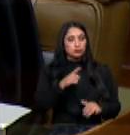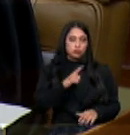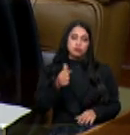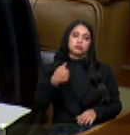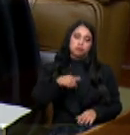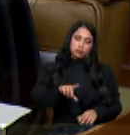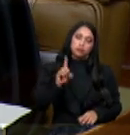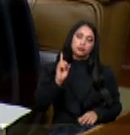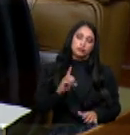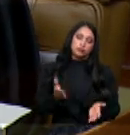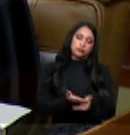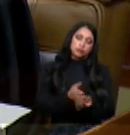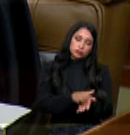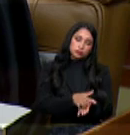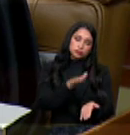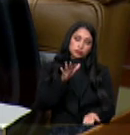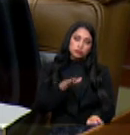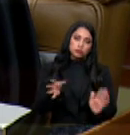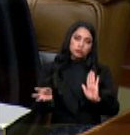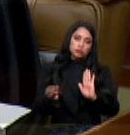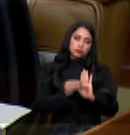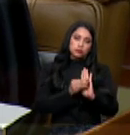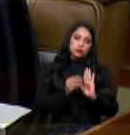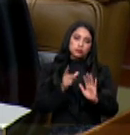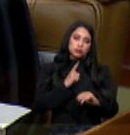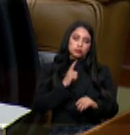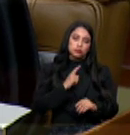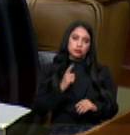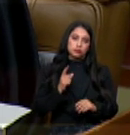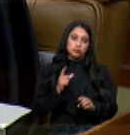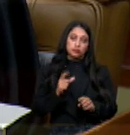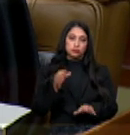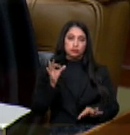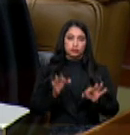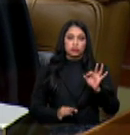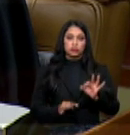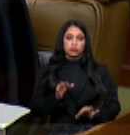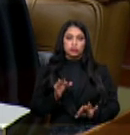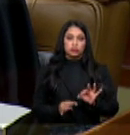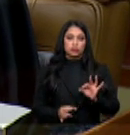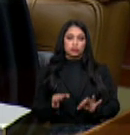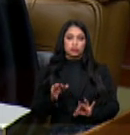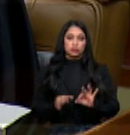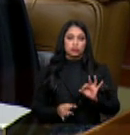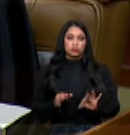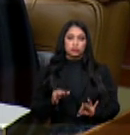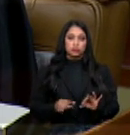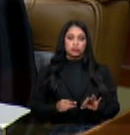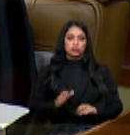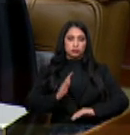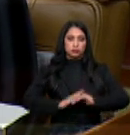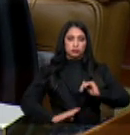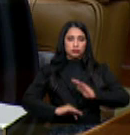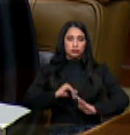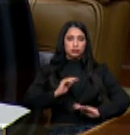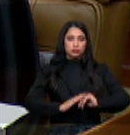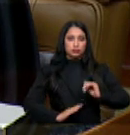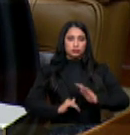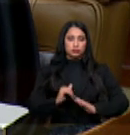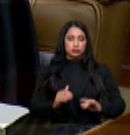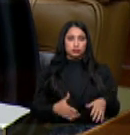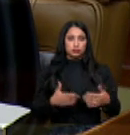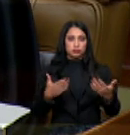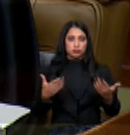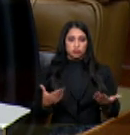se deduz dos autos, já interpostos perante os juízos competentes. Por isso,